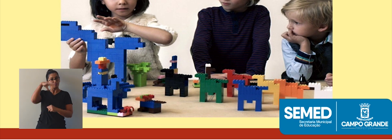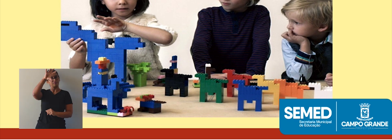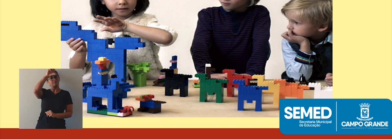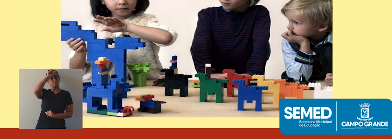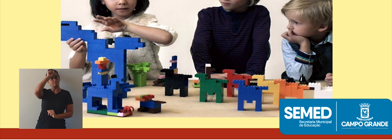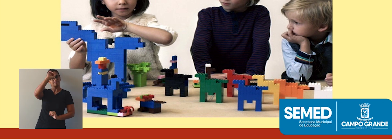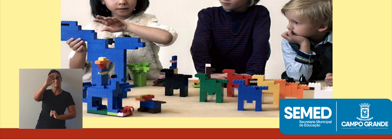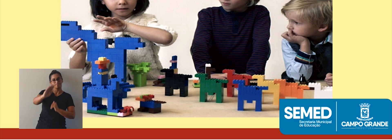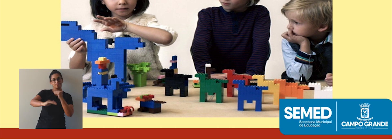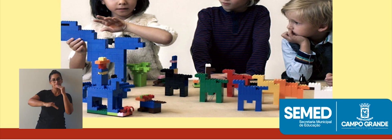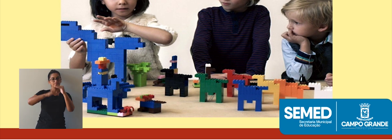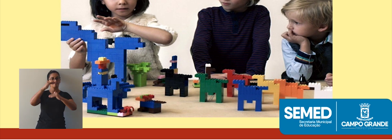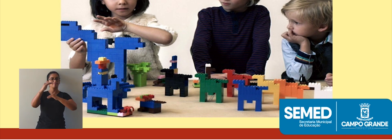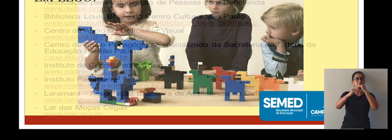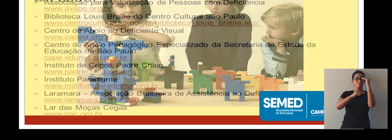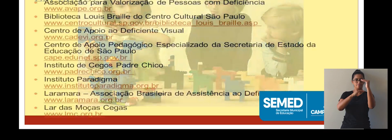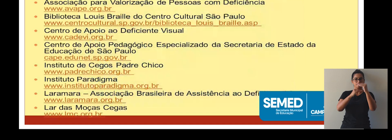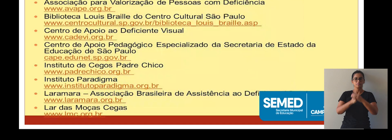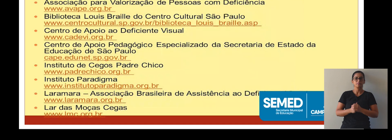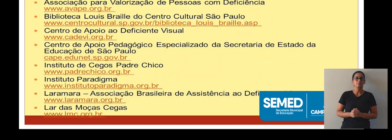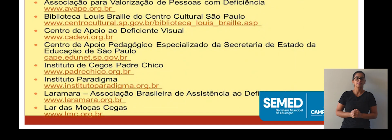seu desenvolvimento.